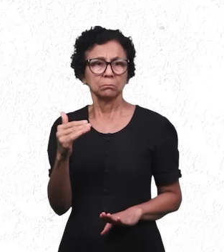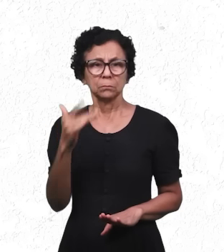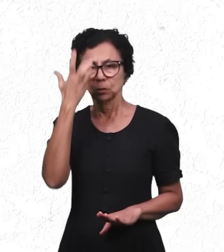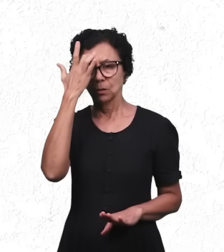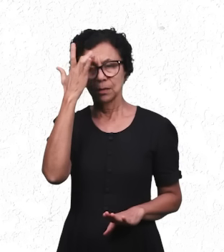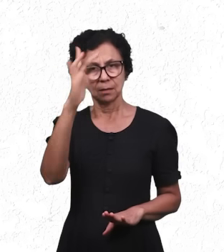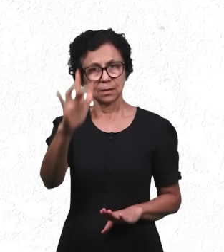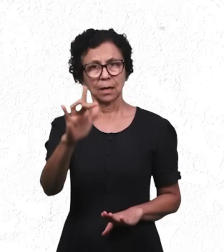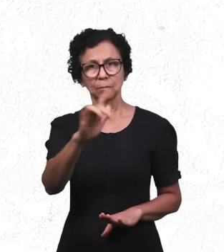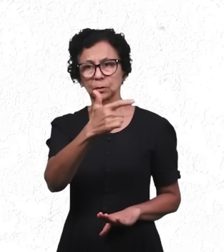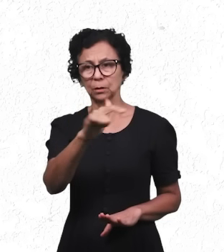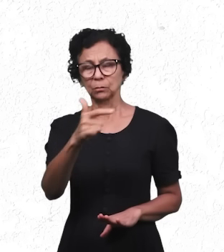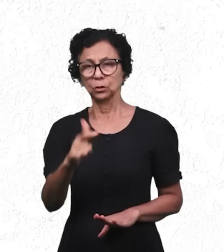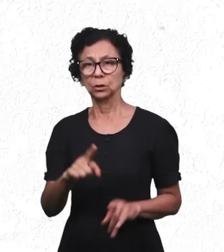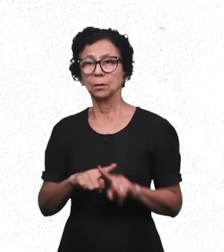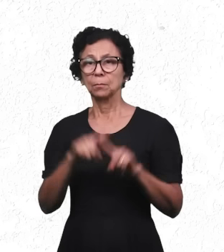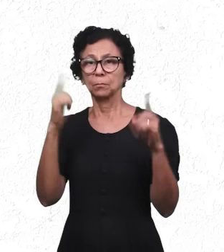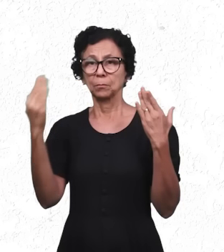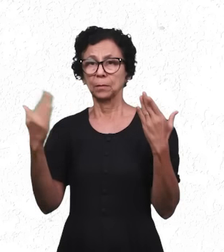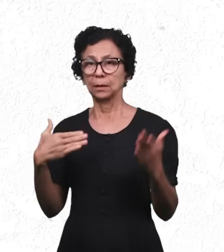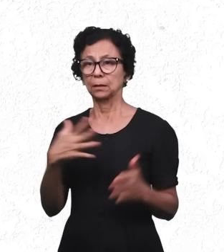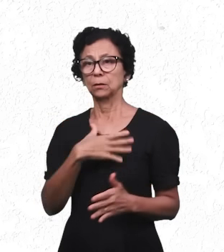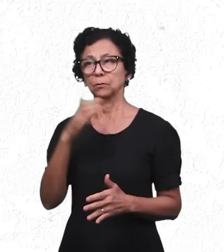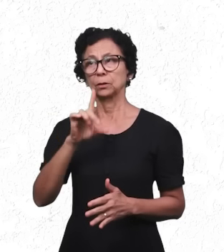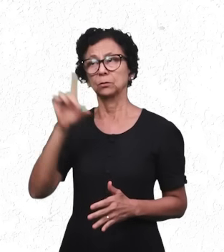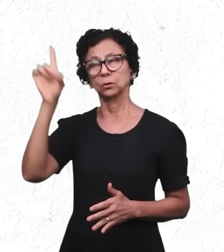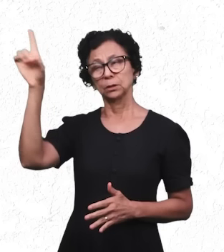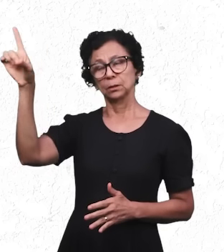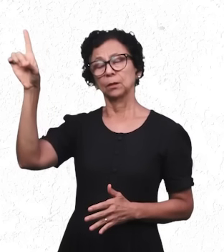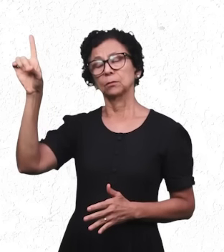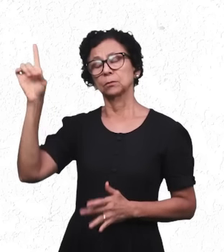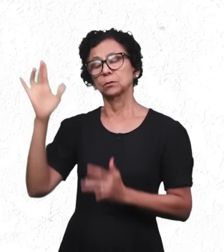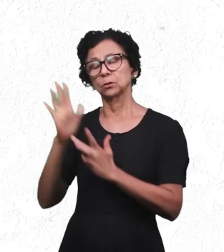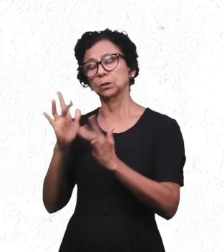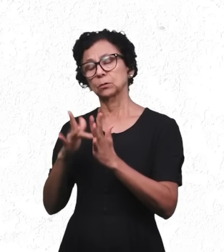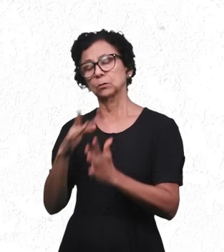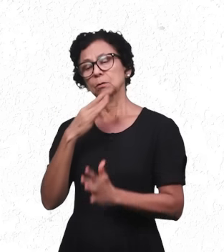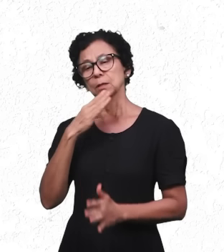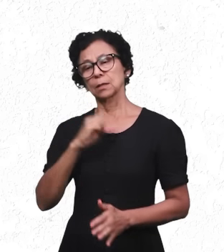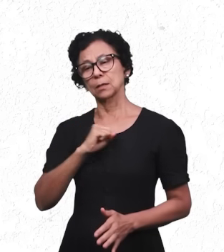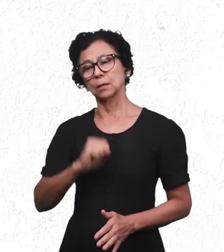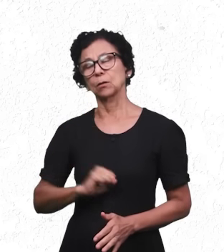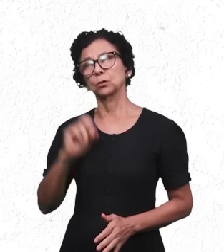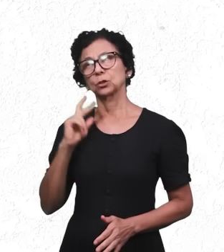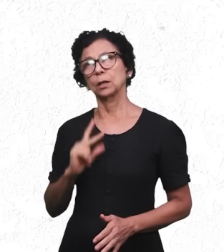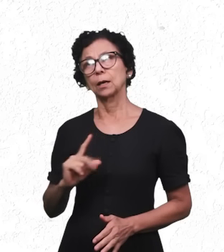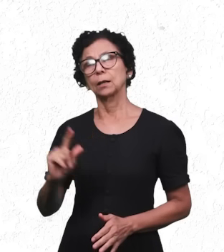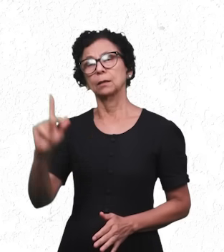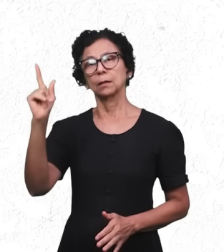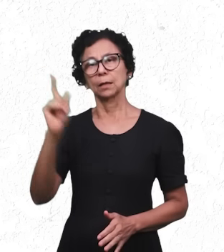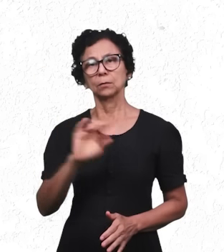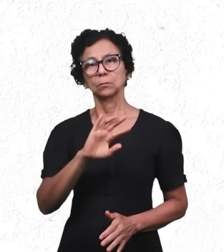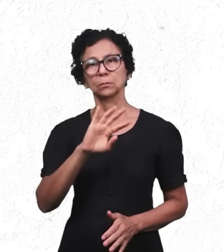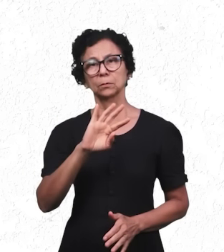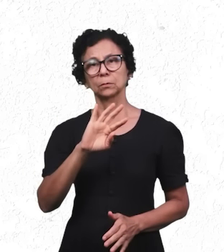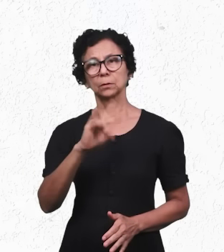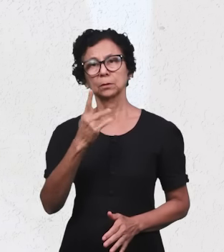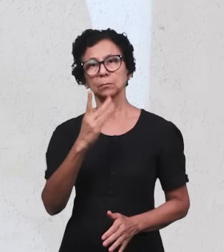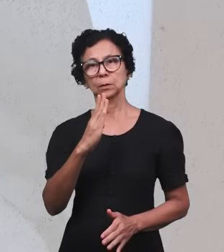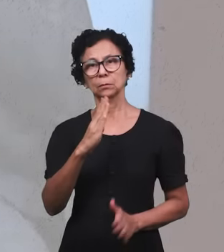Deus, permanece sacerdote para sempre. Hebreus 7, 1-3.